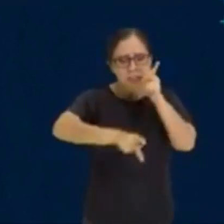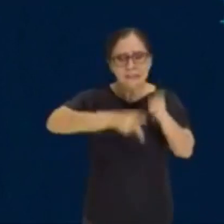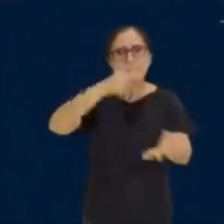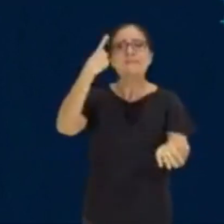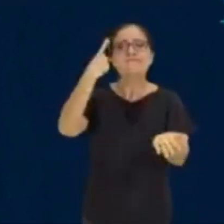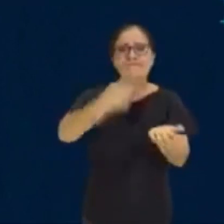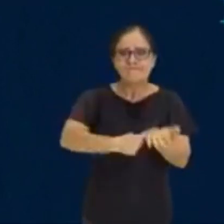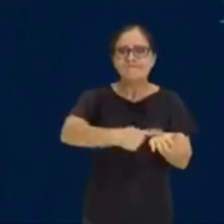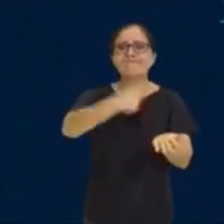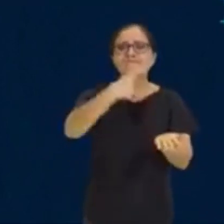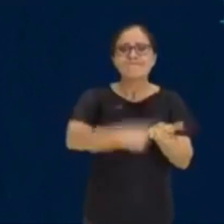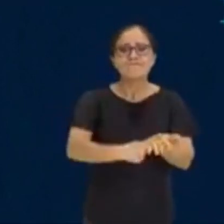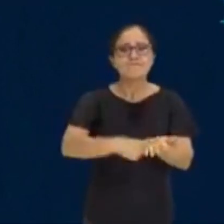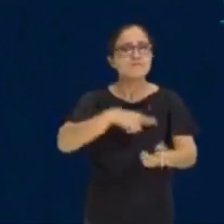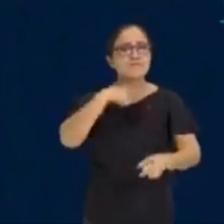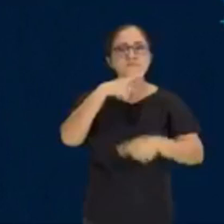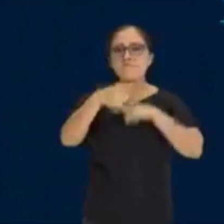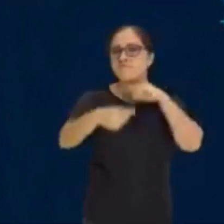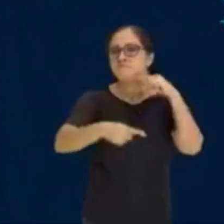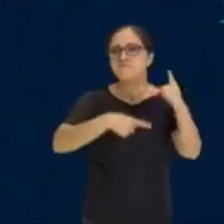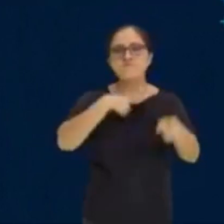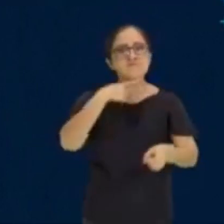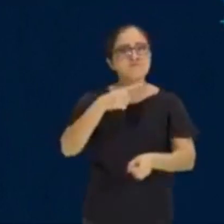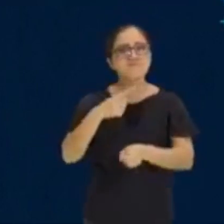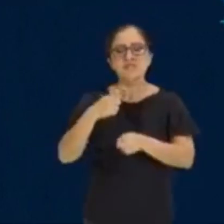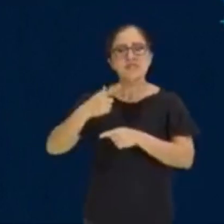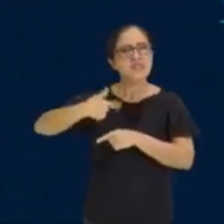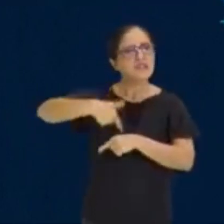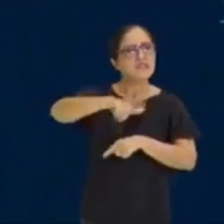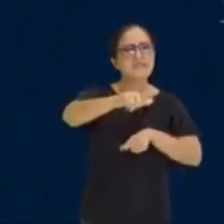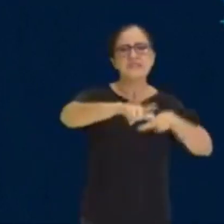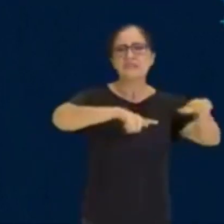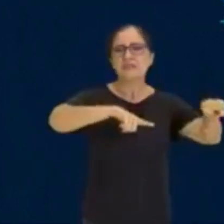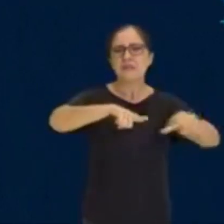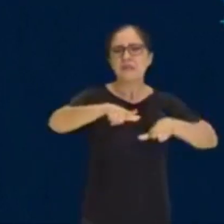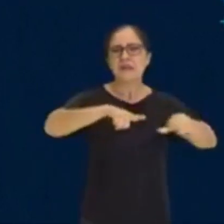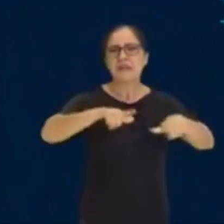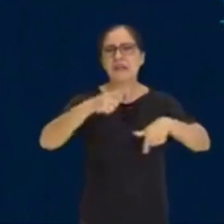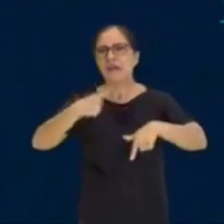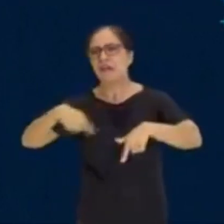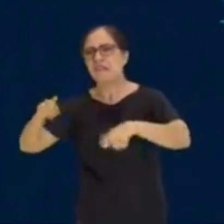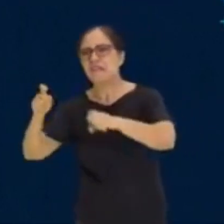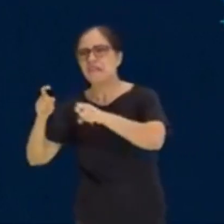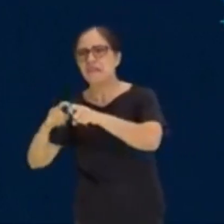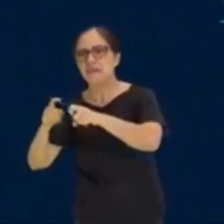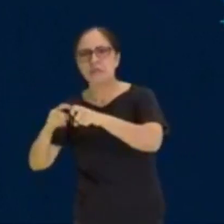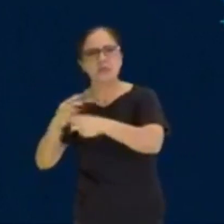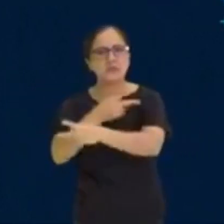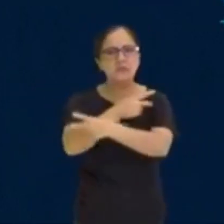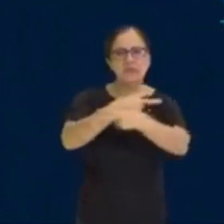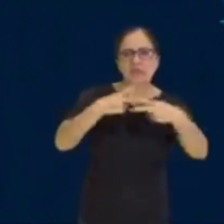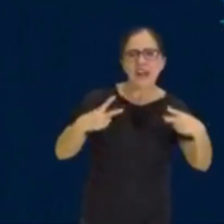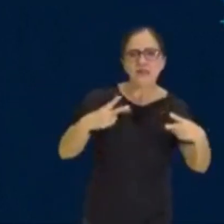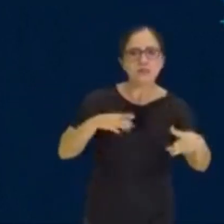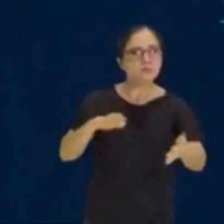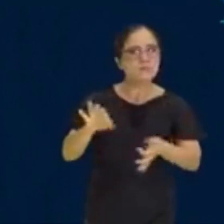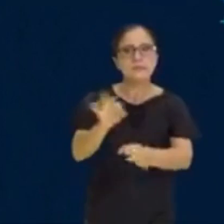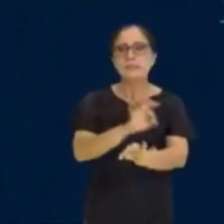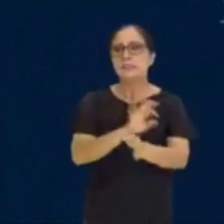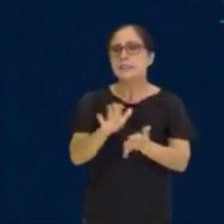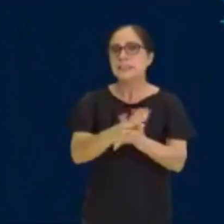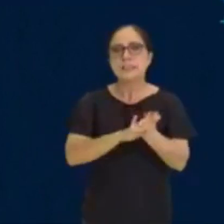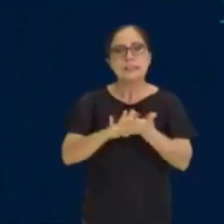dia ninguém sair de casa para fazer atividade alguma. Pare para pensar. Essa